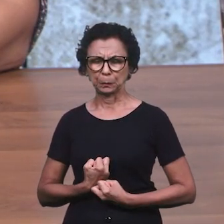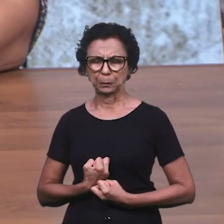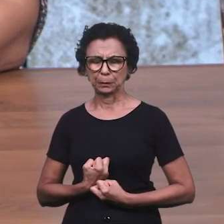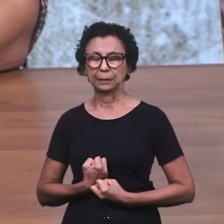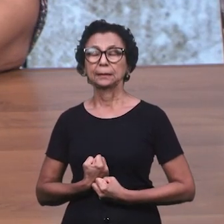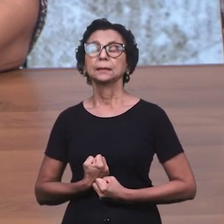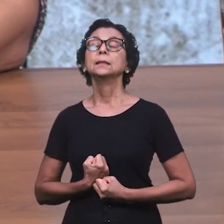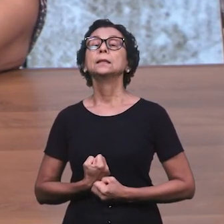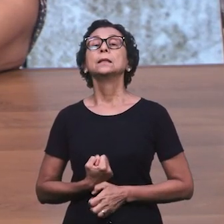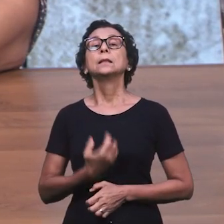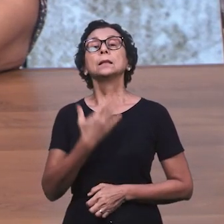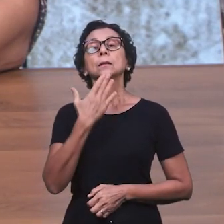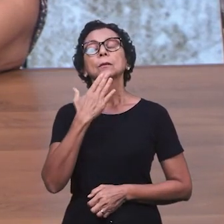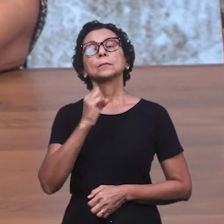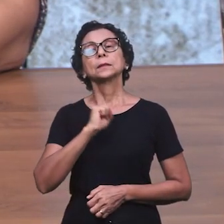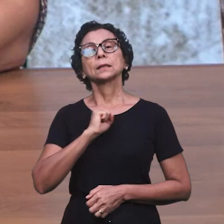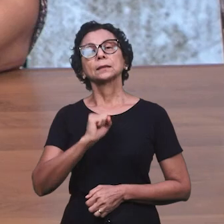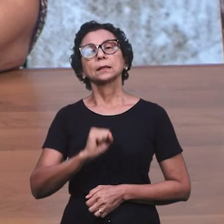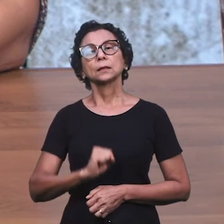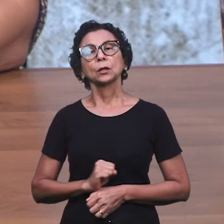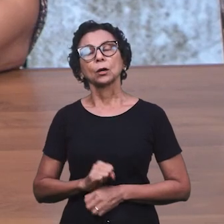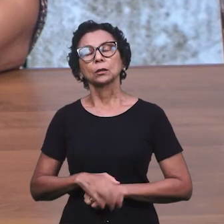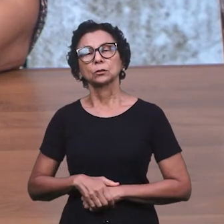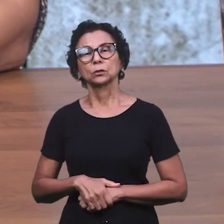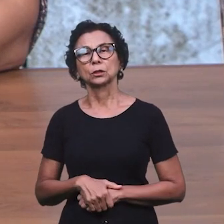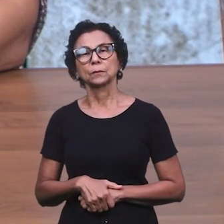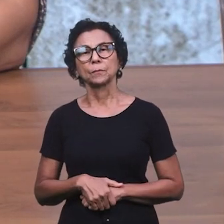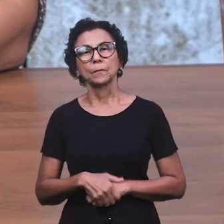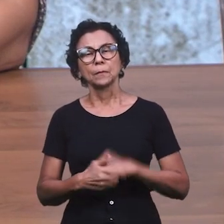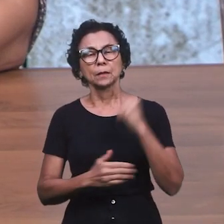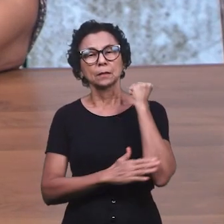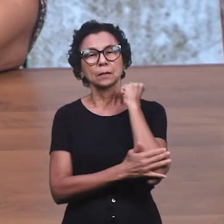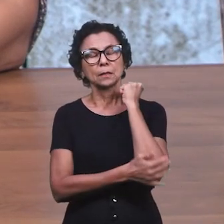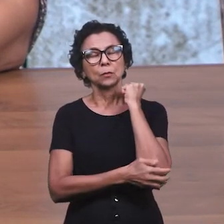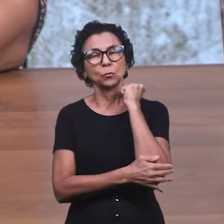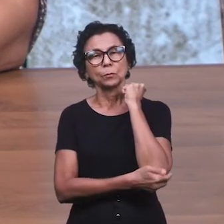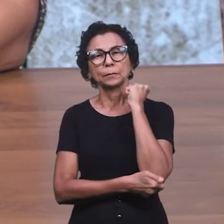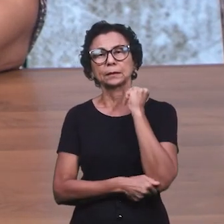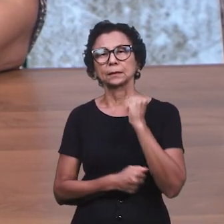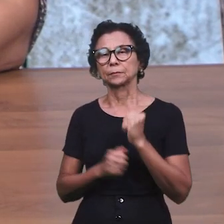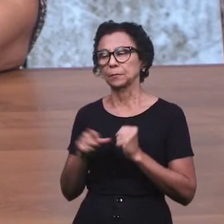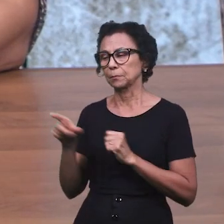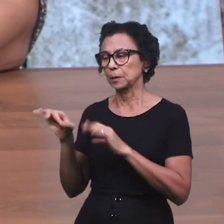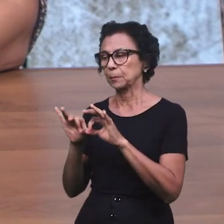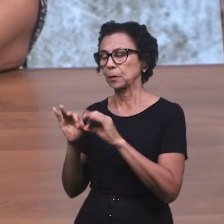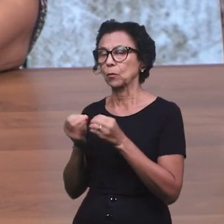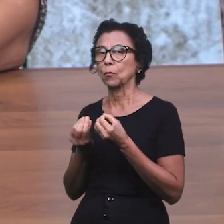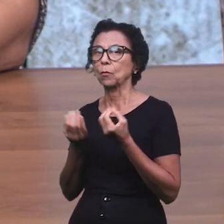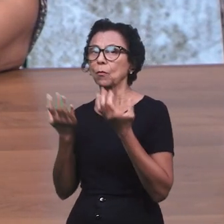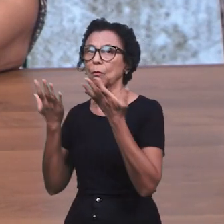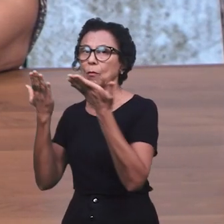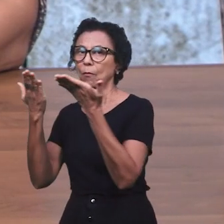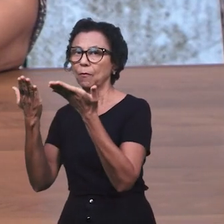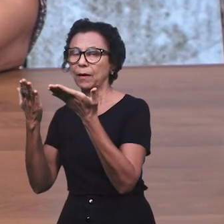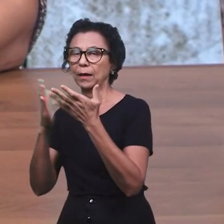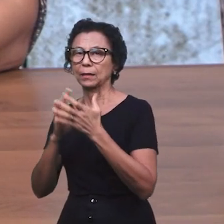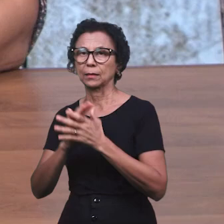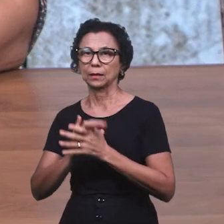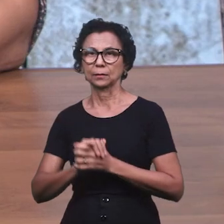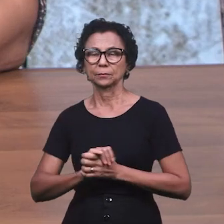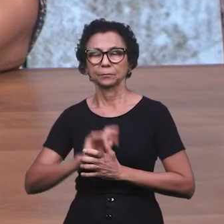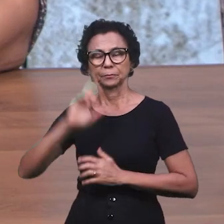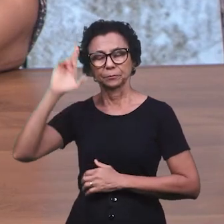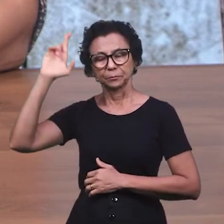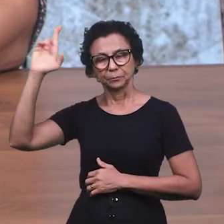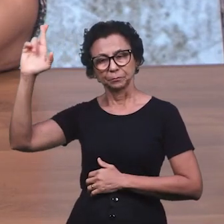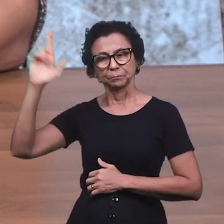a oferta de manjares dos ciúmes da mão da mulher e moverá a oferta de manjares perante o